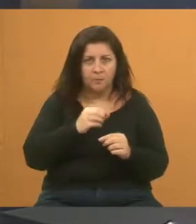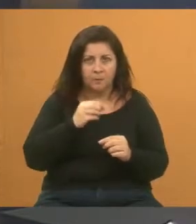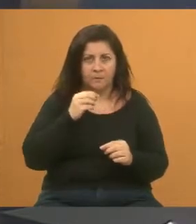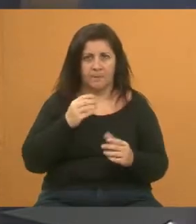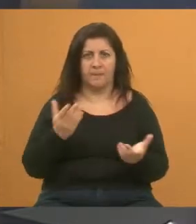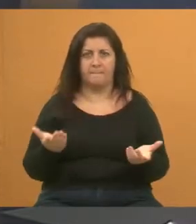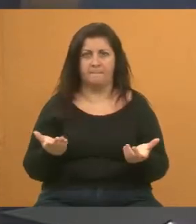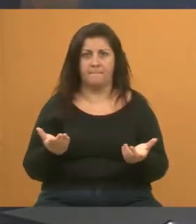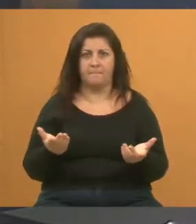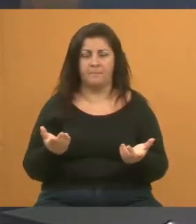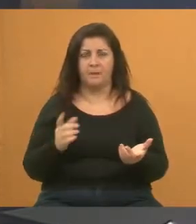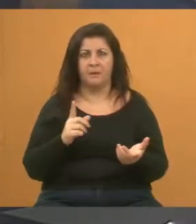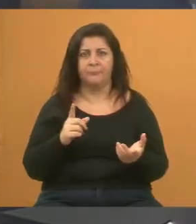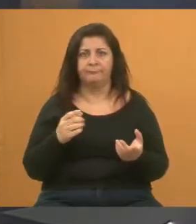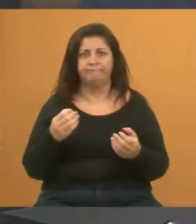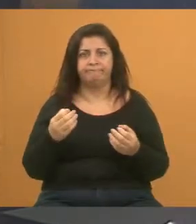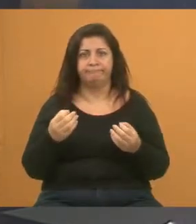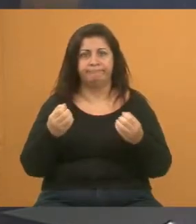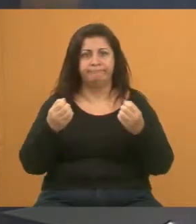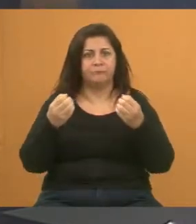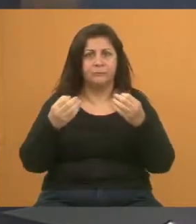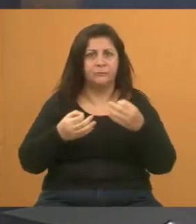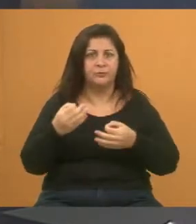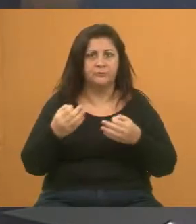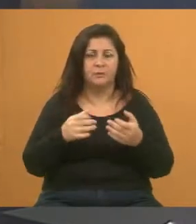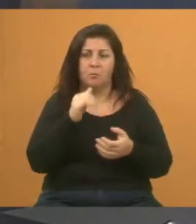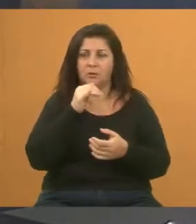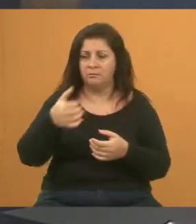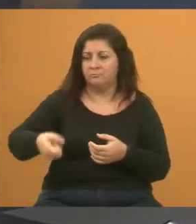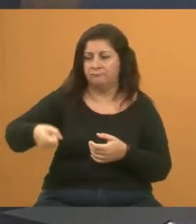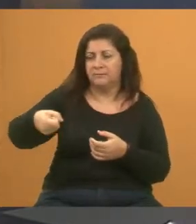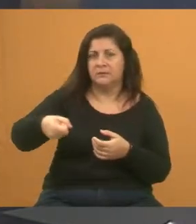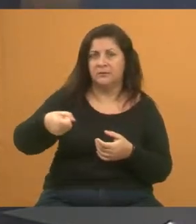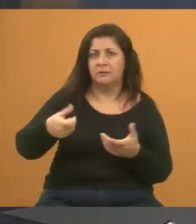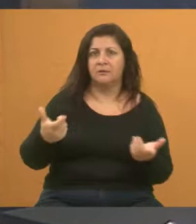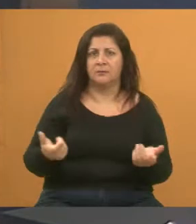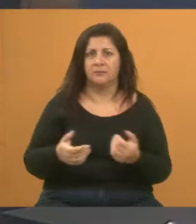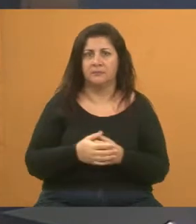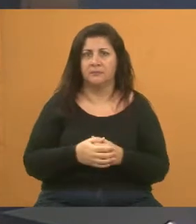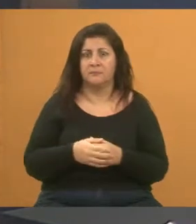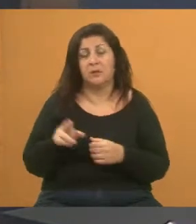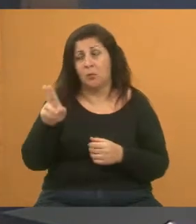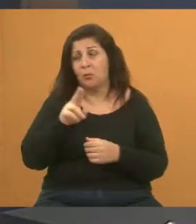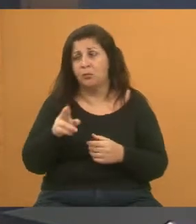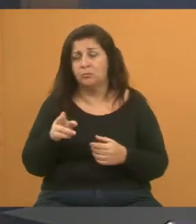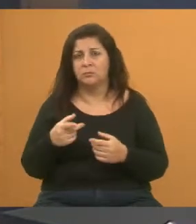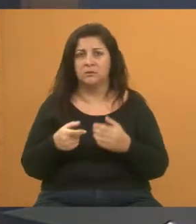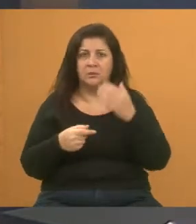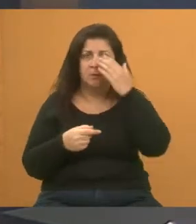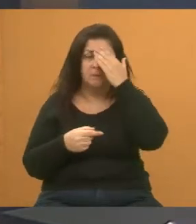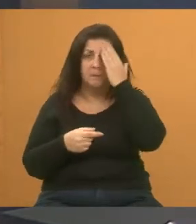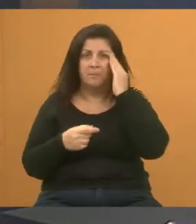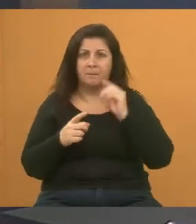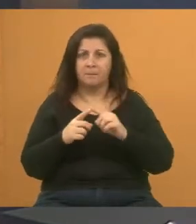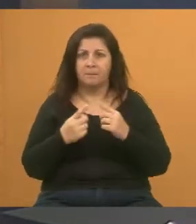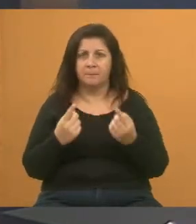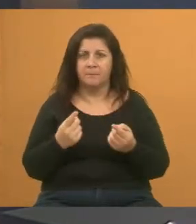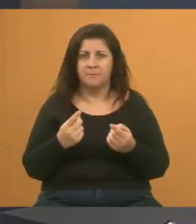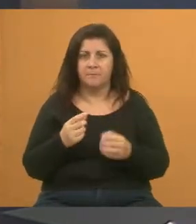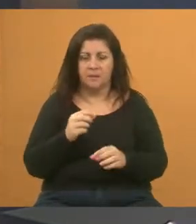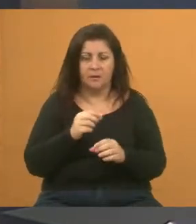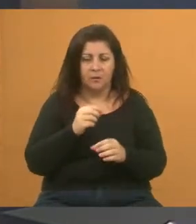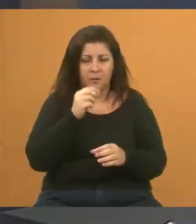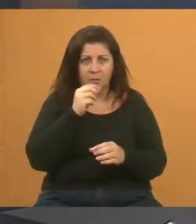O que não se justifica na questão da sacolinha, por exemplo, porque eu acho que há uma utilidade. Que a minha questão